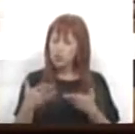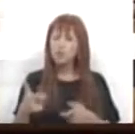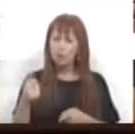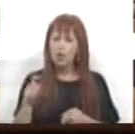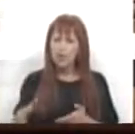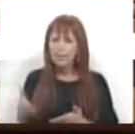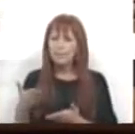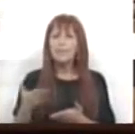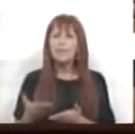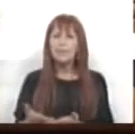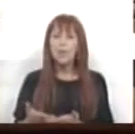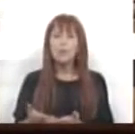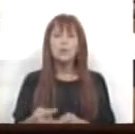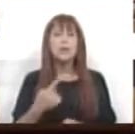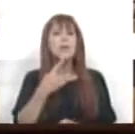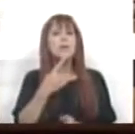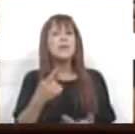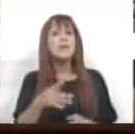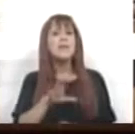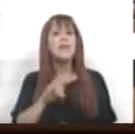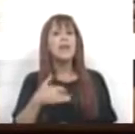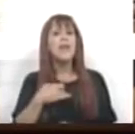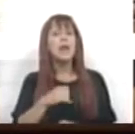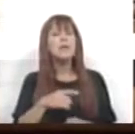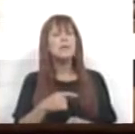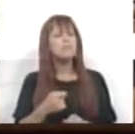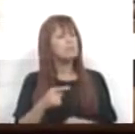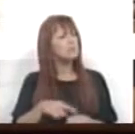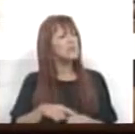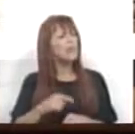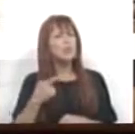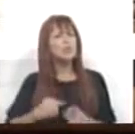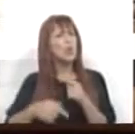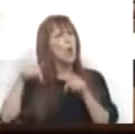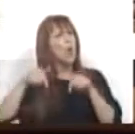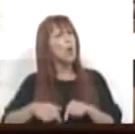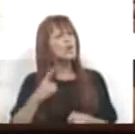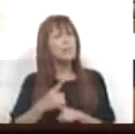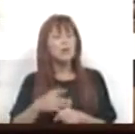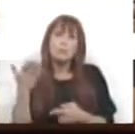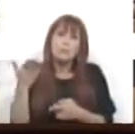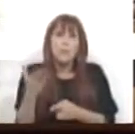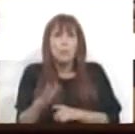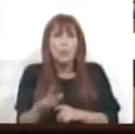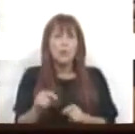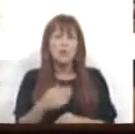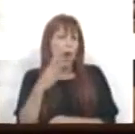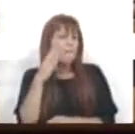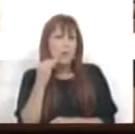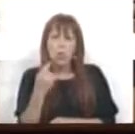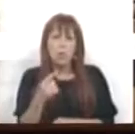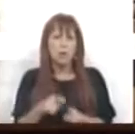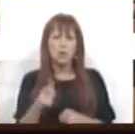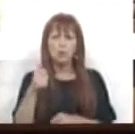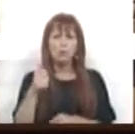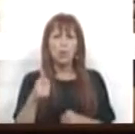contributos do Bloco de Esquerda. Dizia o CDS ainda durante o dia de hoje que, por exemplo, é uma vergonha